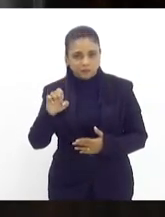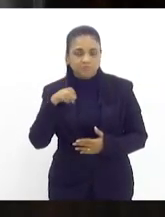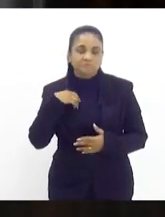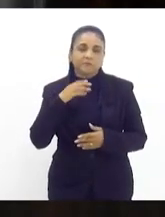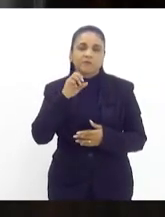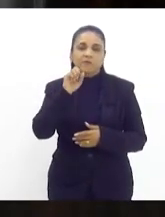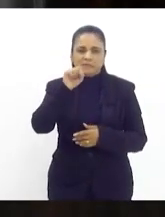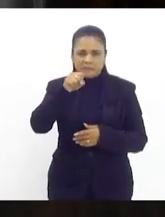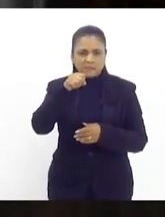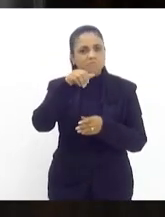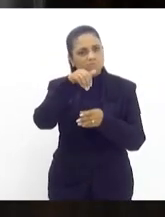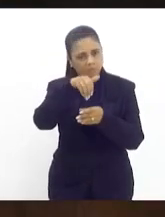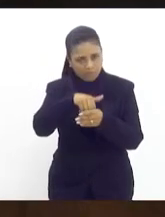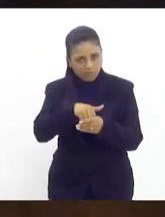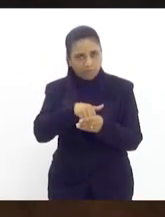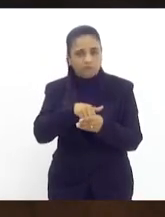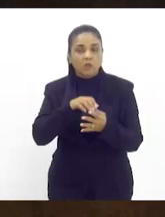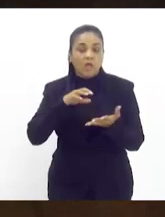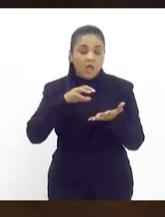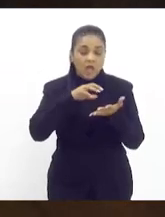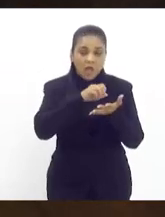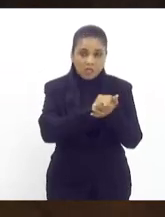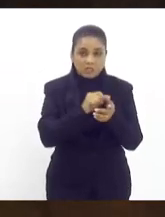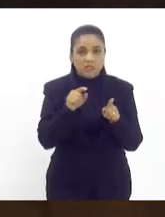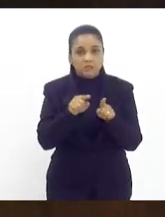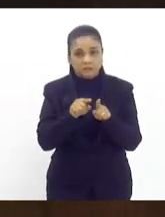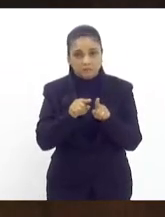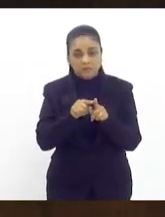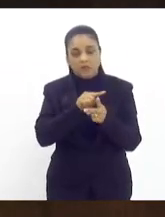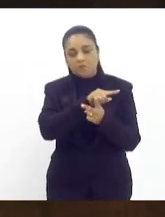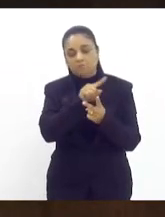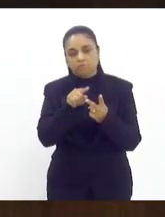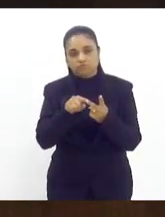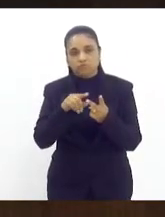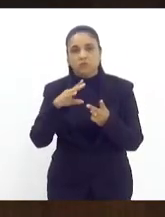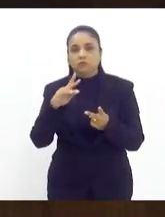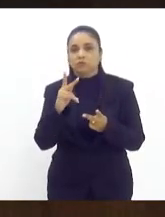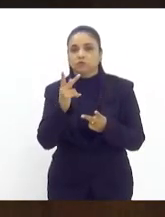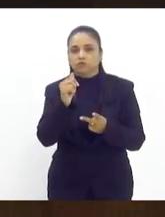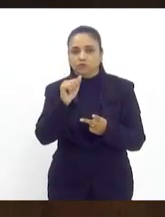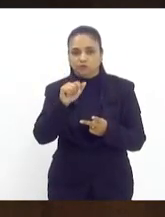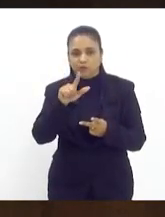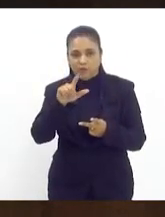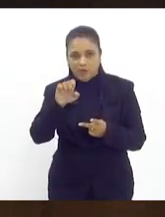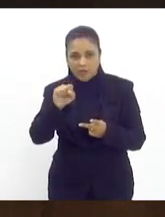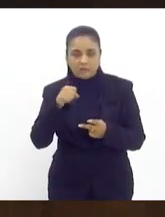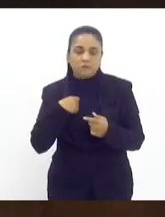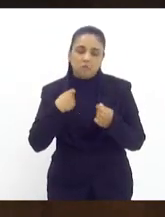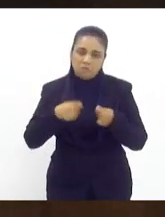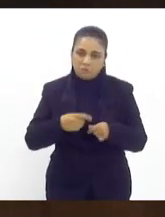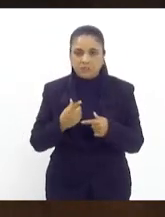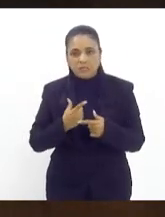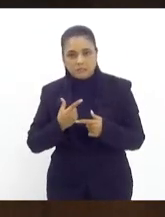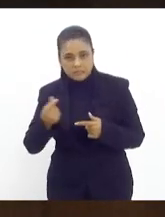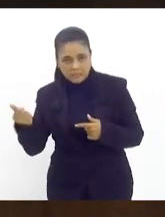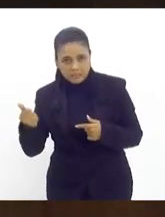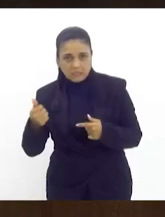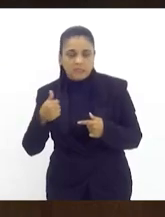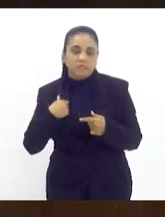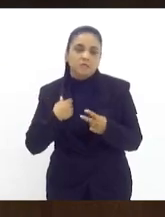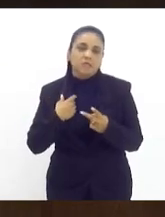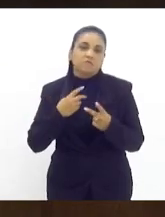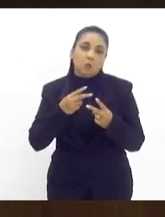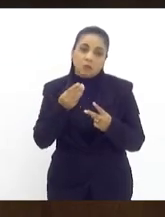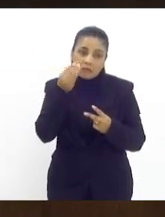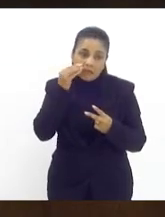sim e queria pedir para registrar já o voto na próxima mensagem. Sim também, eu vou precisar sair e tentar participar pela votação